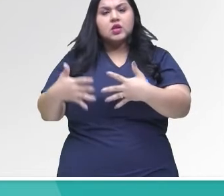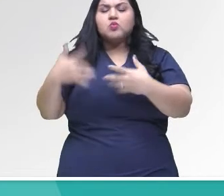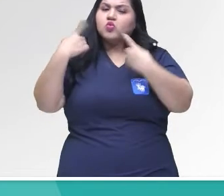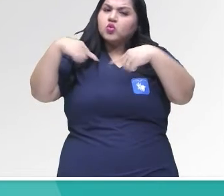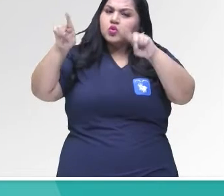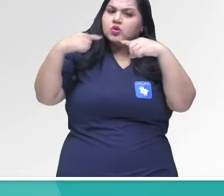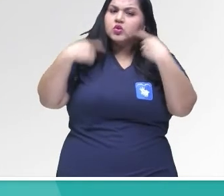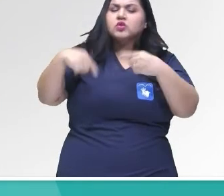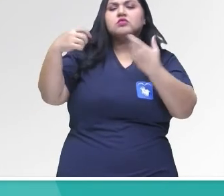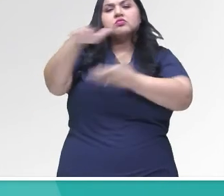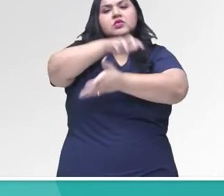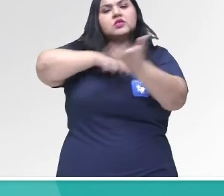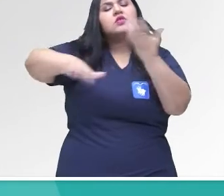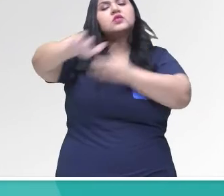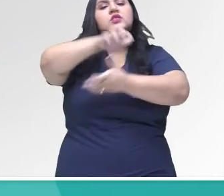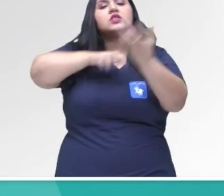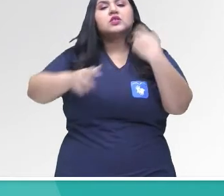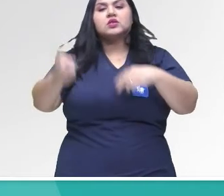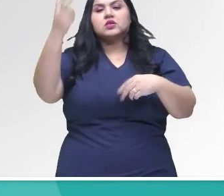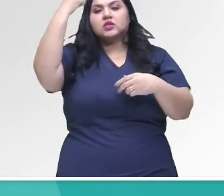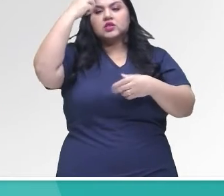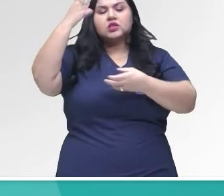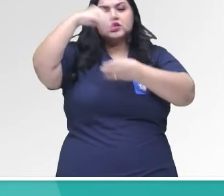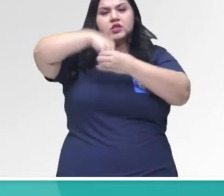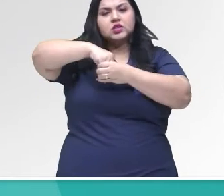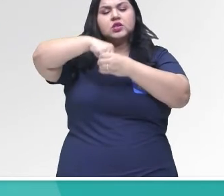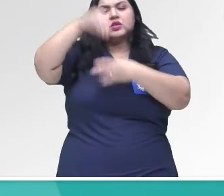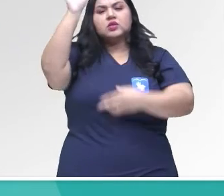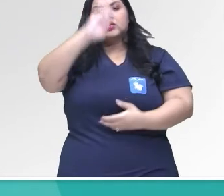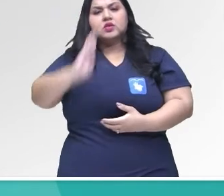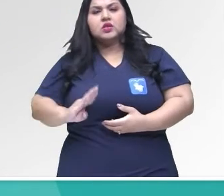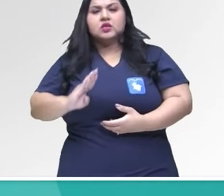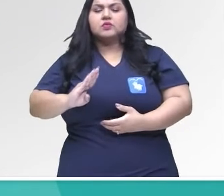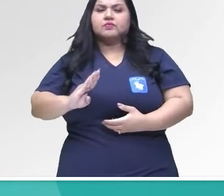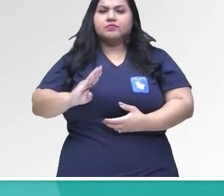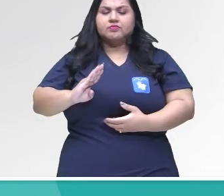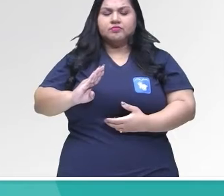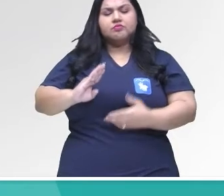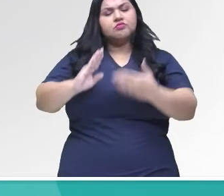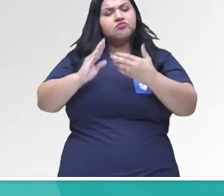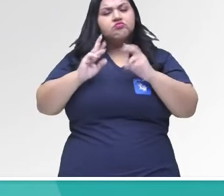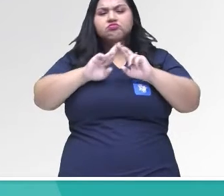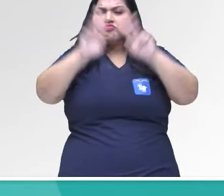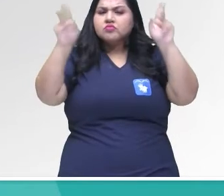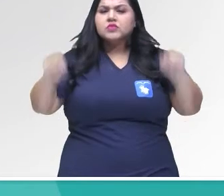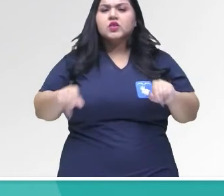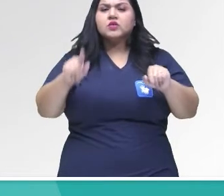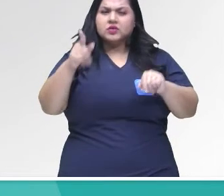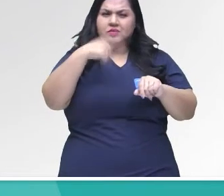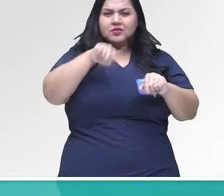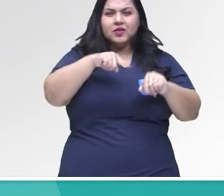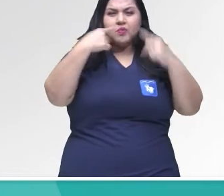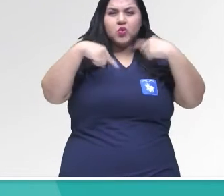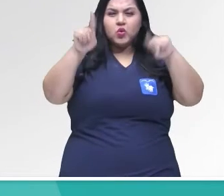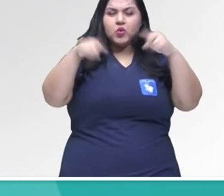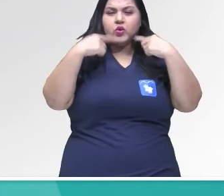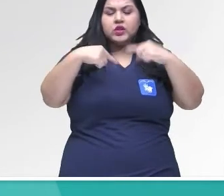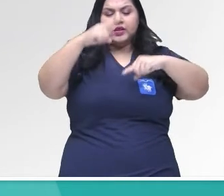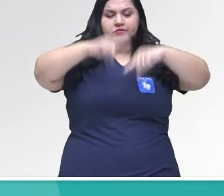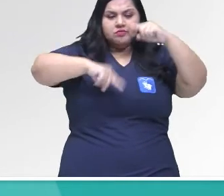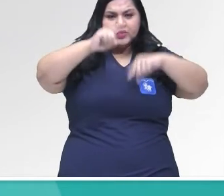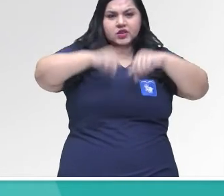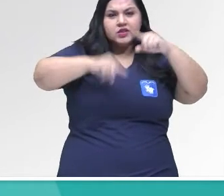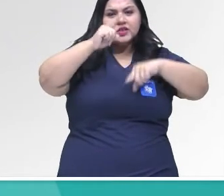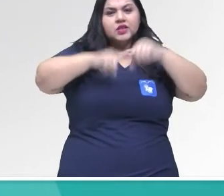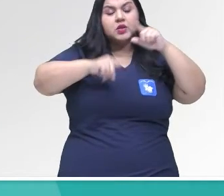sobre manifestações culturais dentro do nosso Brasil e no mundo afora. Vocês falaram sobre música, sobre instrumentos musicais